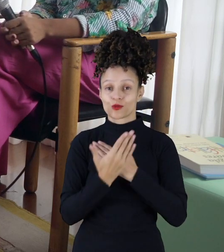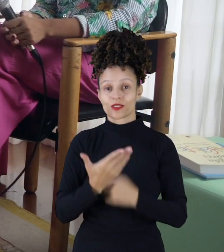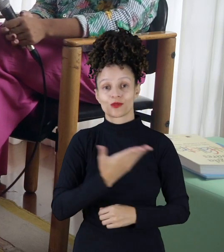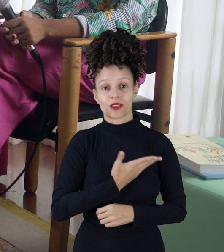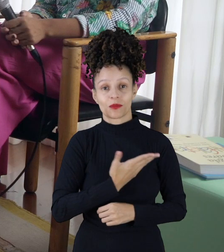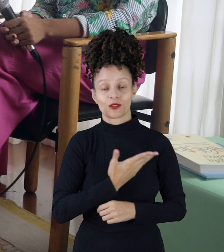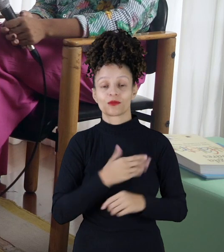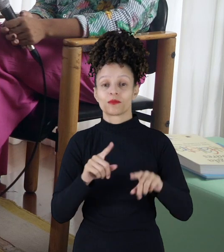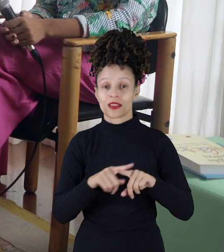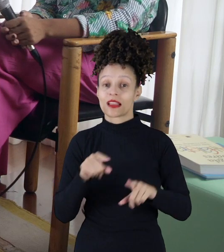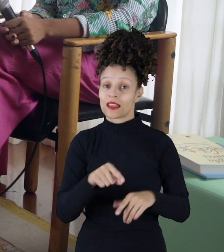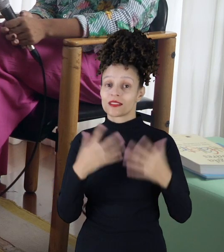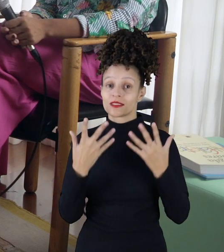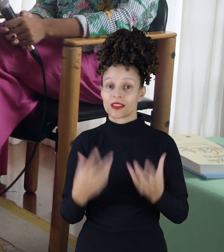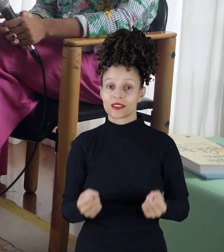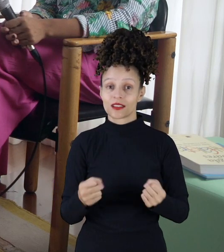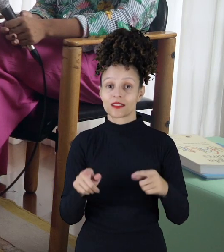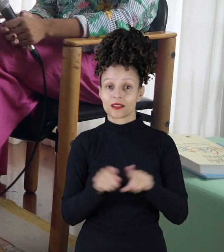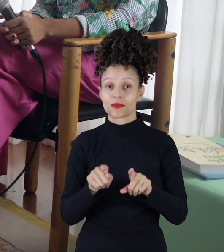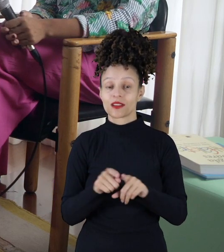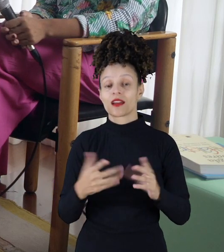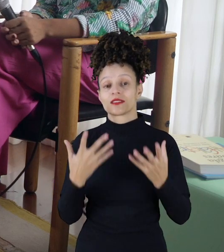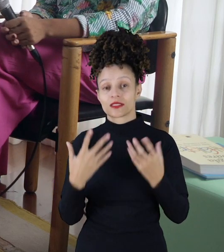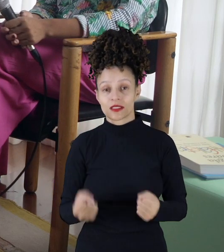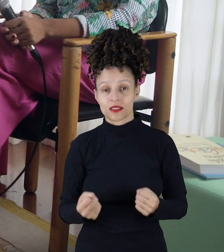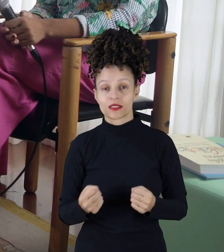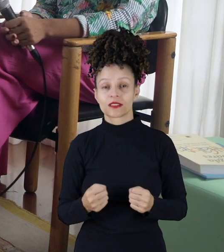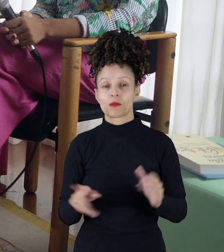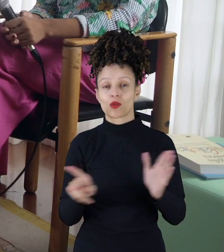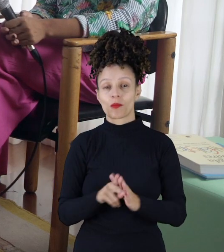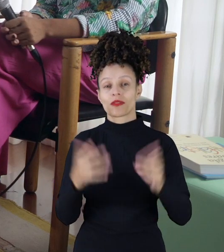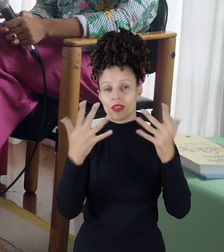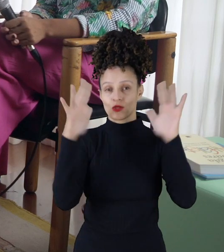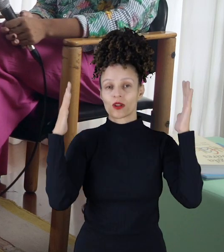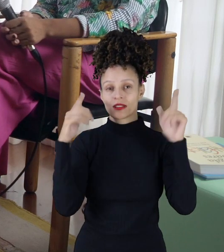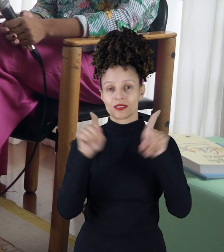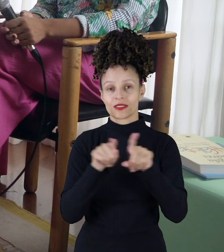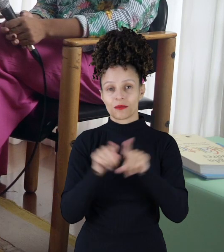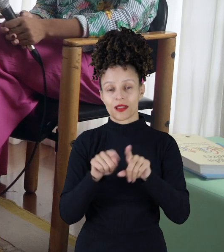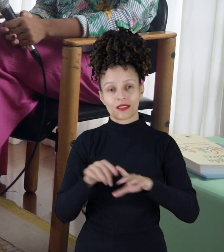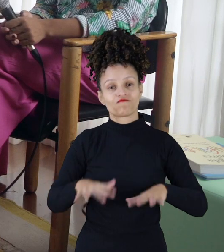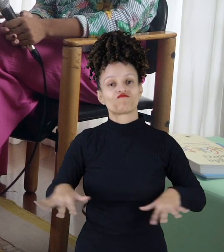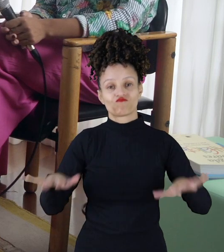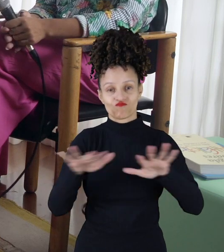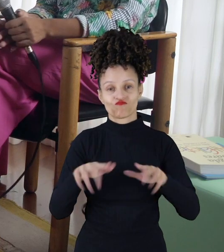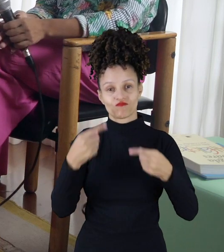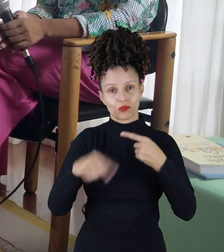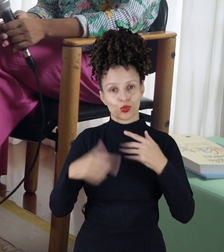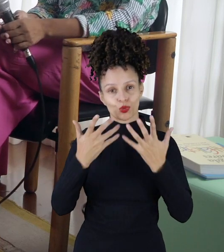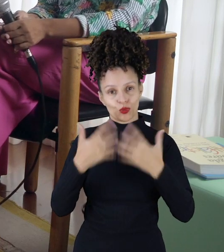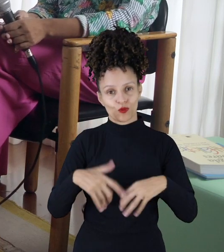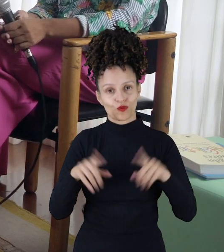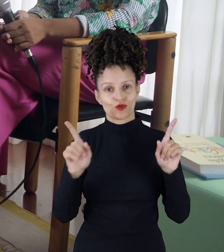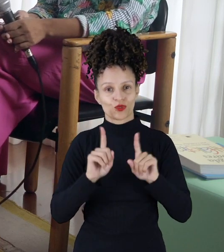a ajuda dos amigos. Só que aqui ele tem que aceitar, tem uma questão de aceitação da própria natureza também, porque os